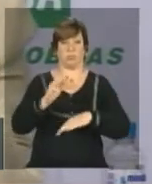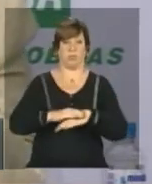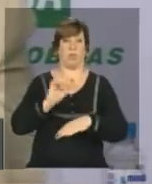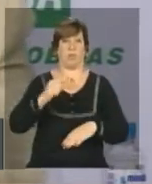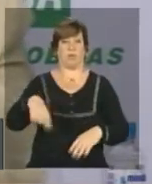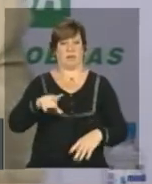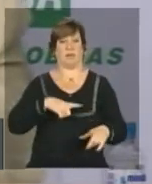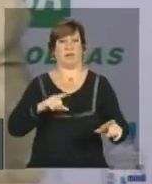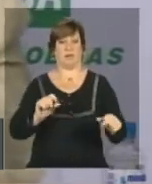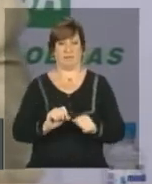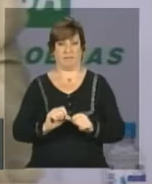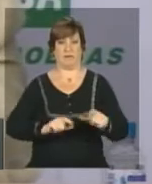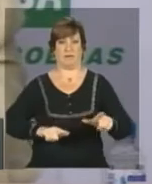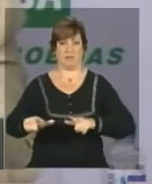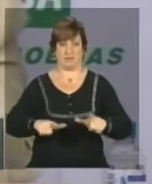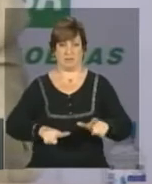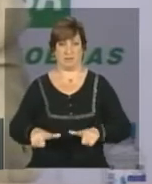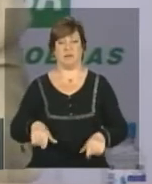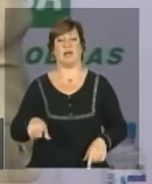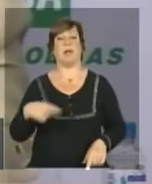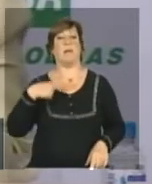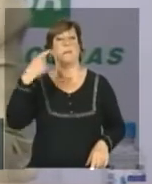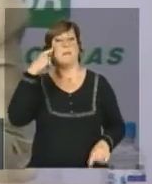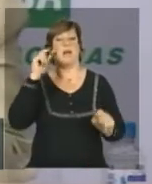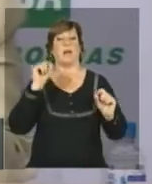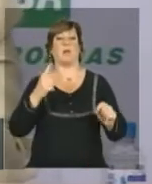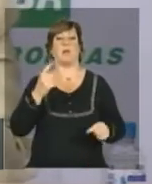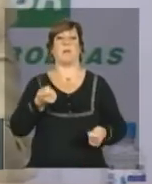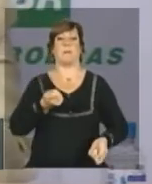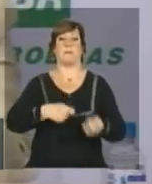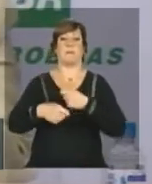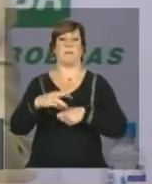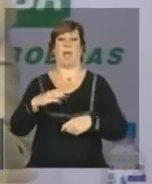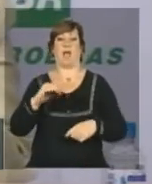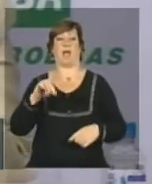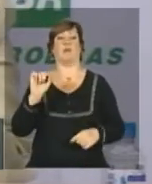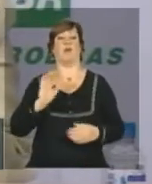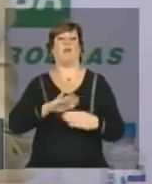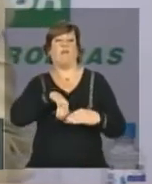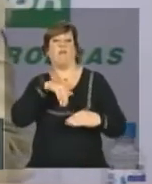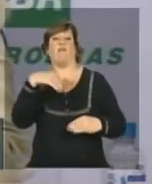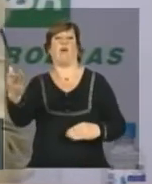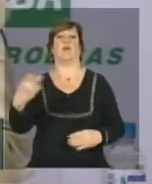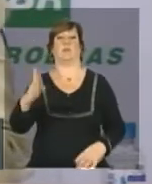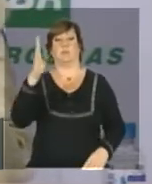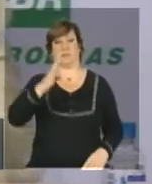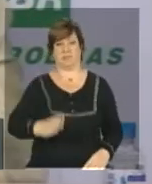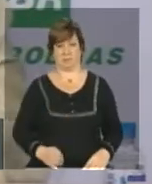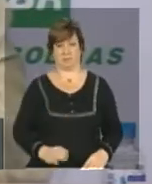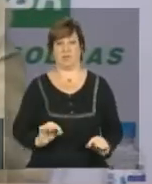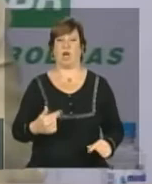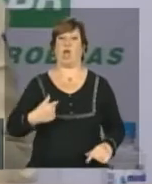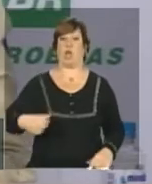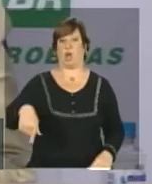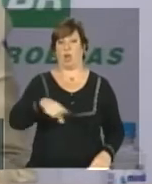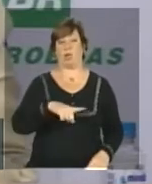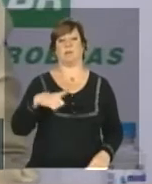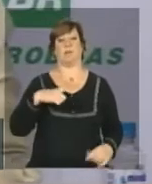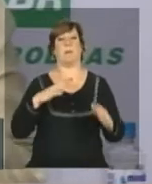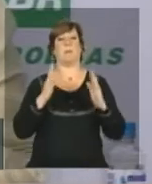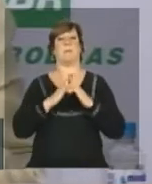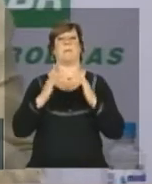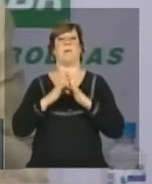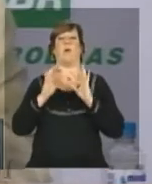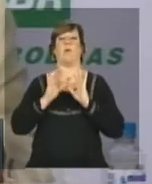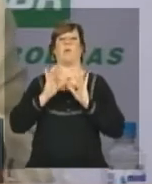refinando, foi pensado o mercado fora do Brasil. E a gente mora longe,